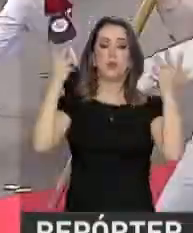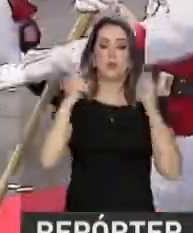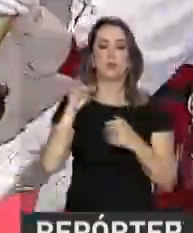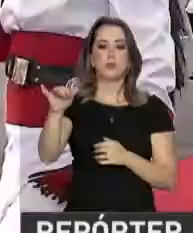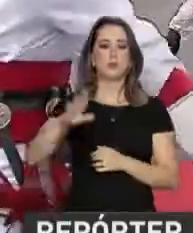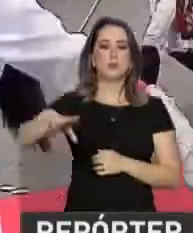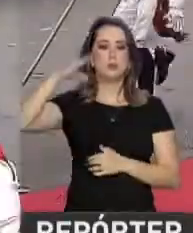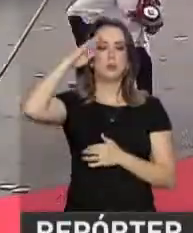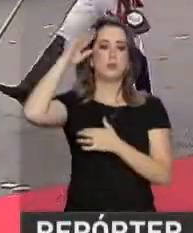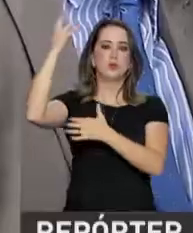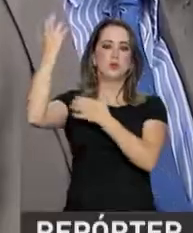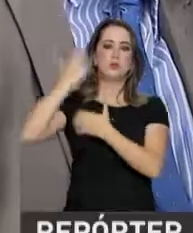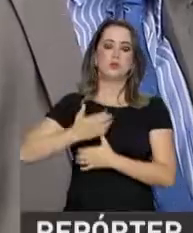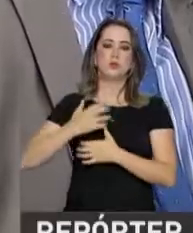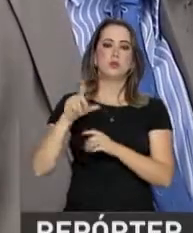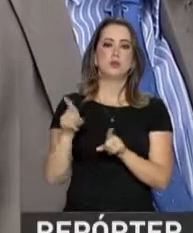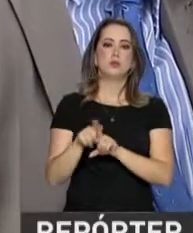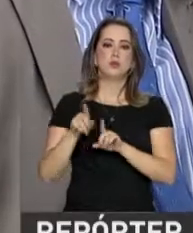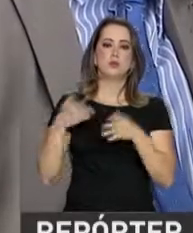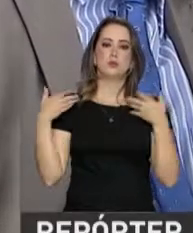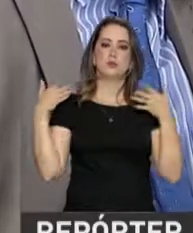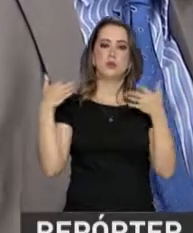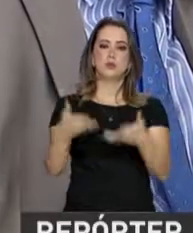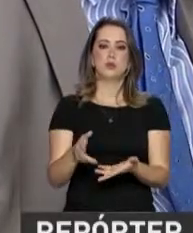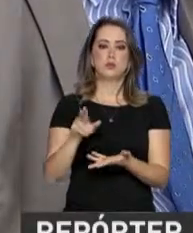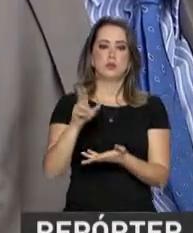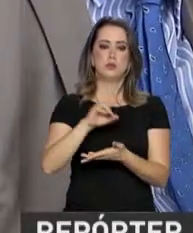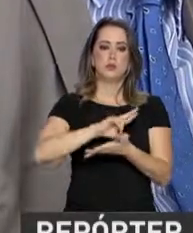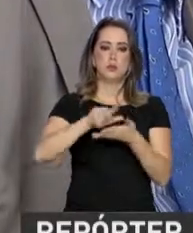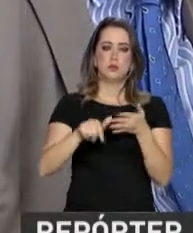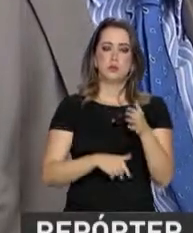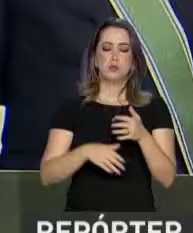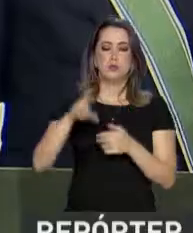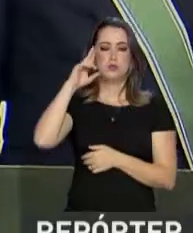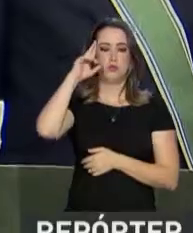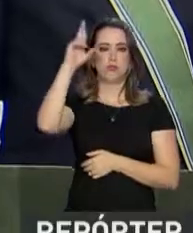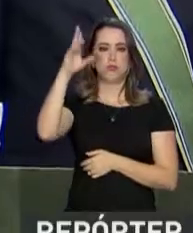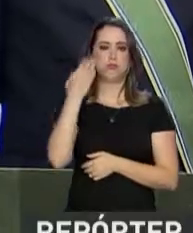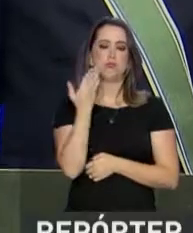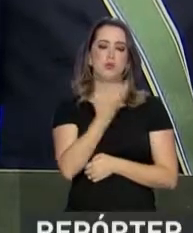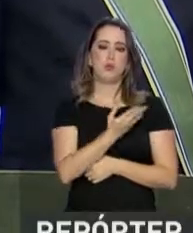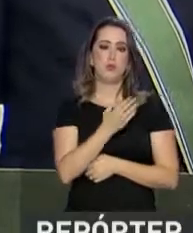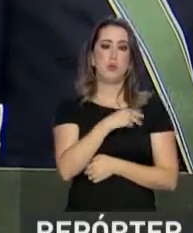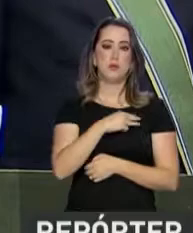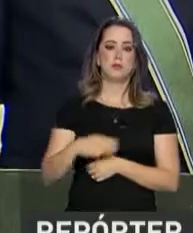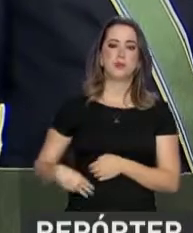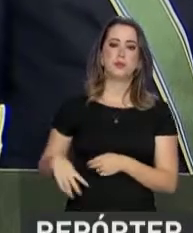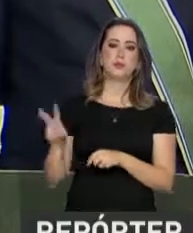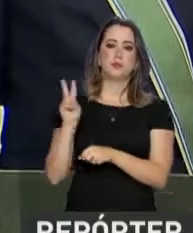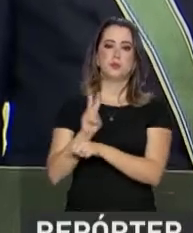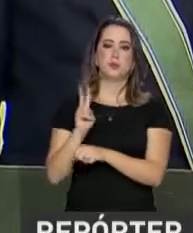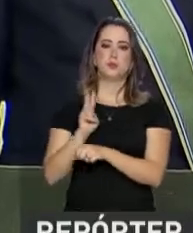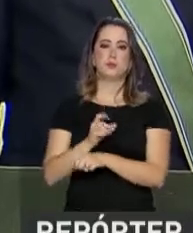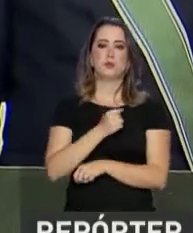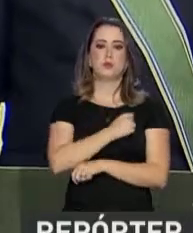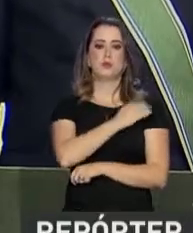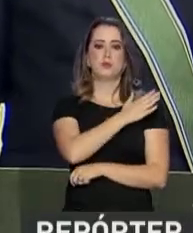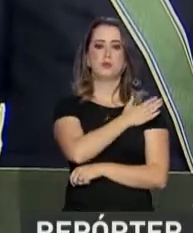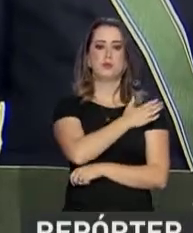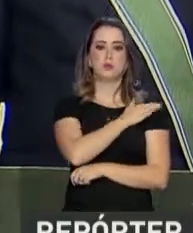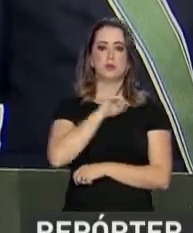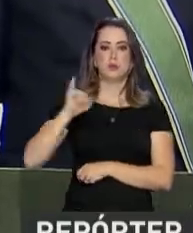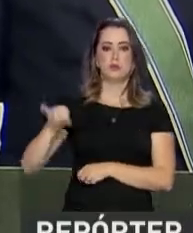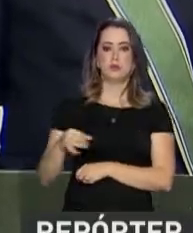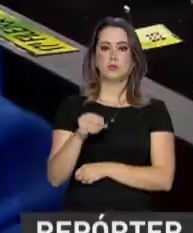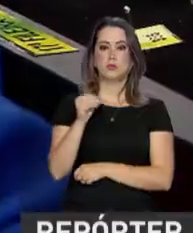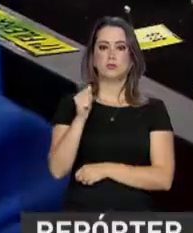do Exército em Brasília contou com a presença de outras autoridades, como o ministro da Defesa, General de Exército, Joaquim